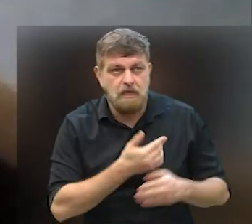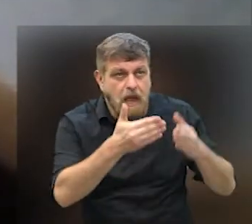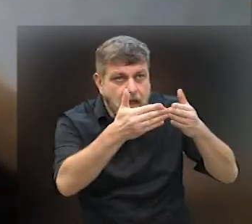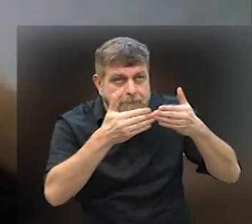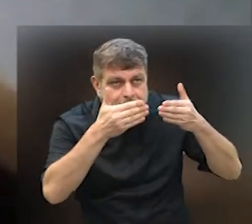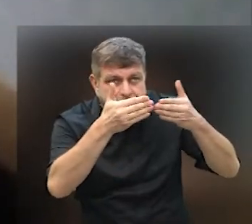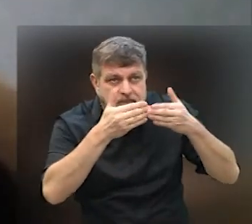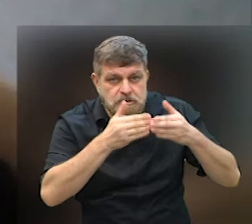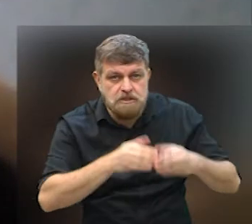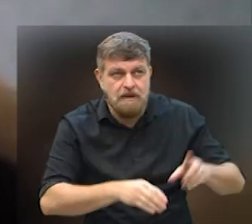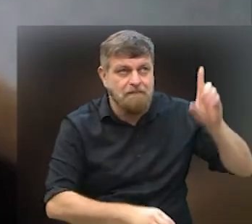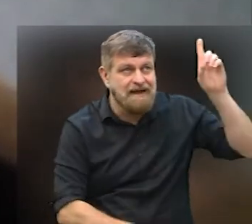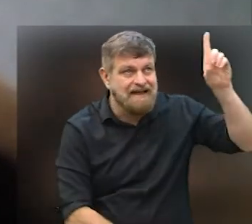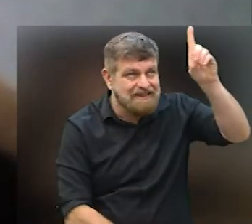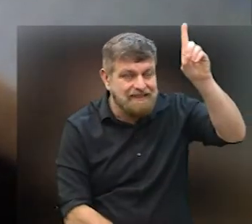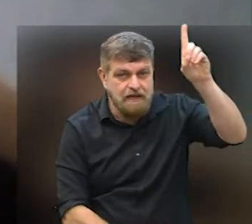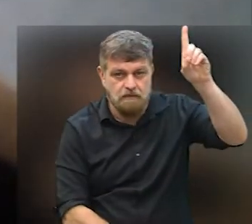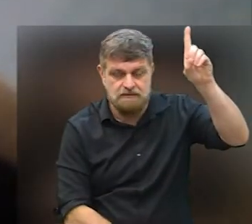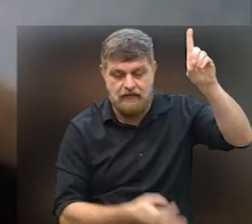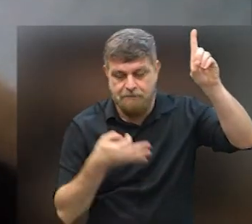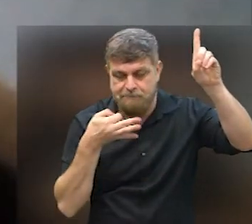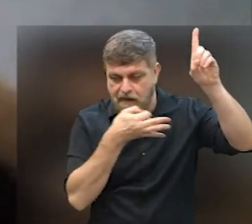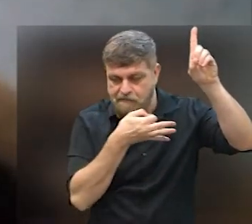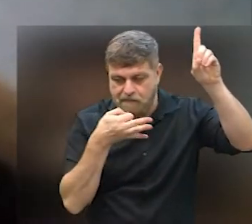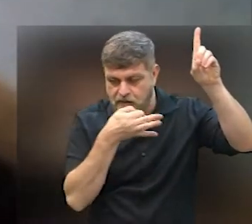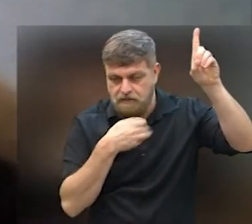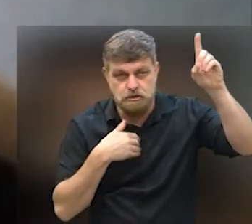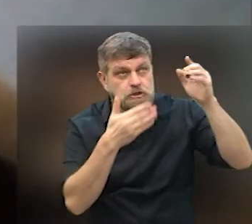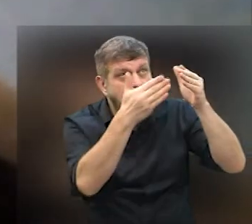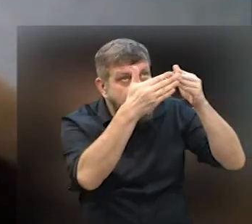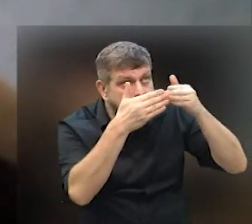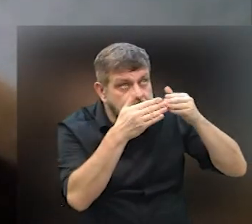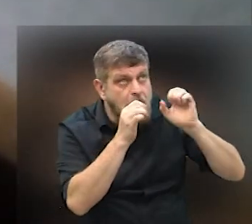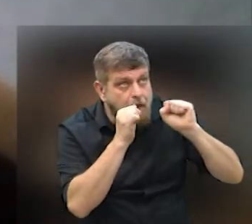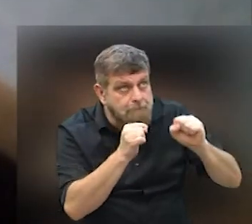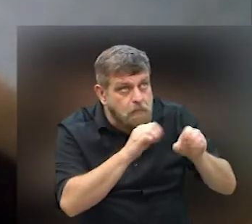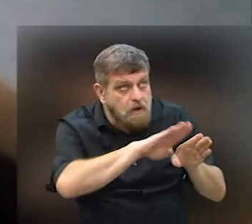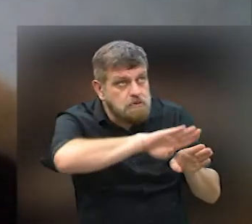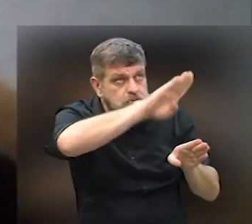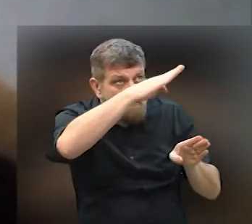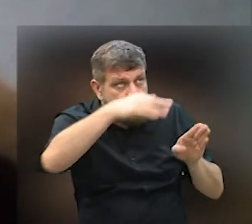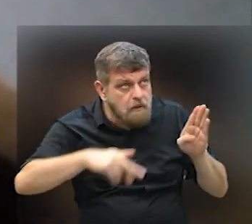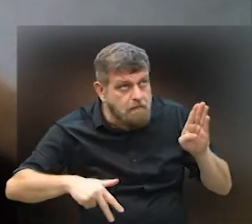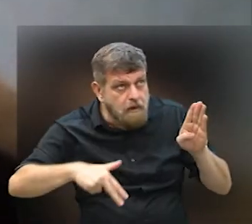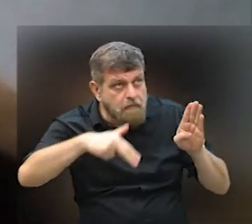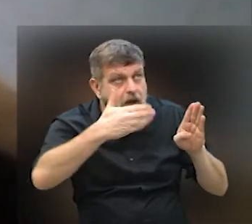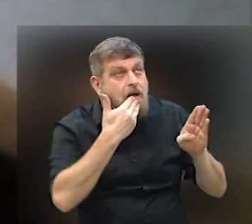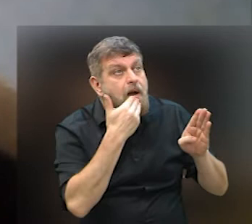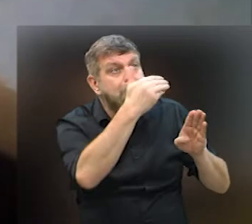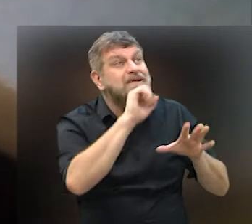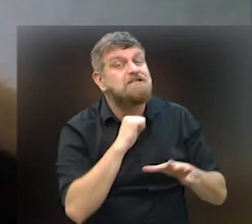a autorização dos deuses, na fala deles, né, a autorização dos deuses para a gente escalar em segurança.